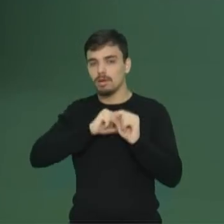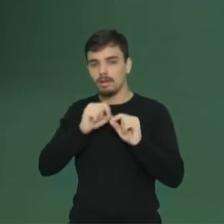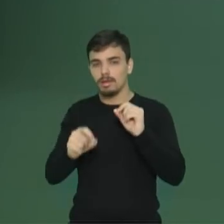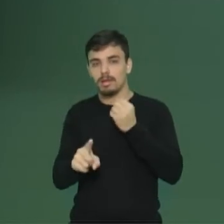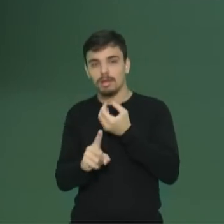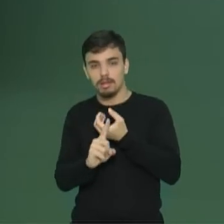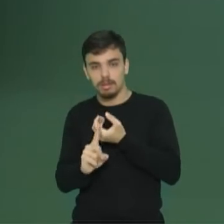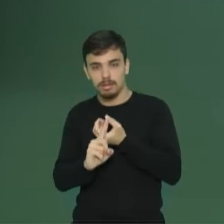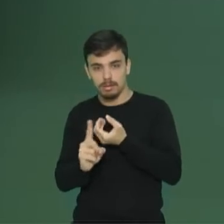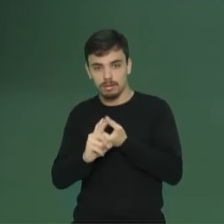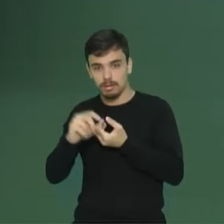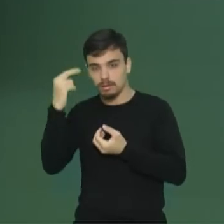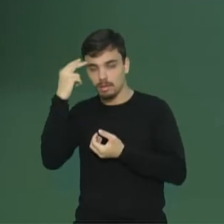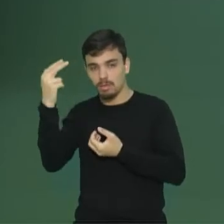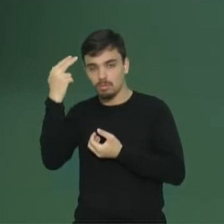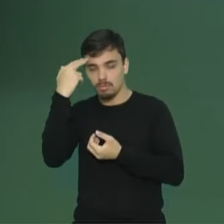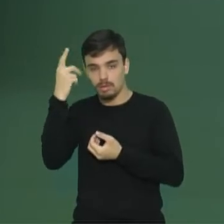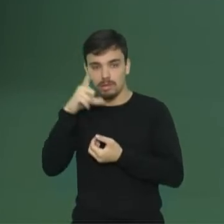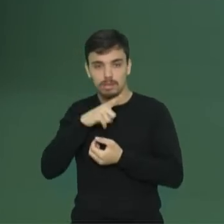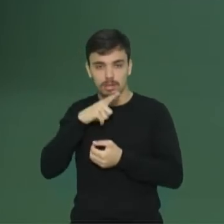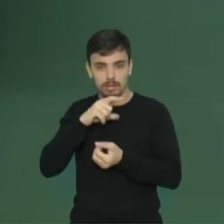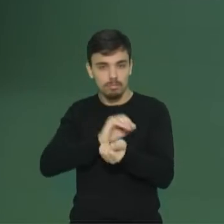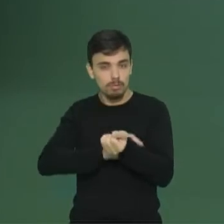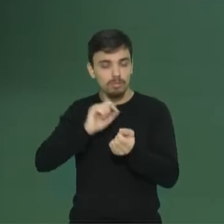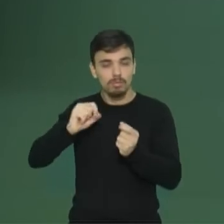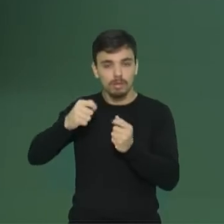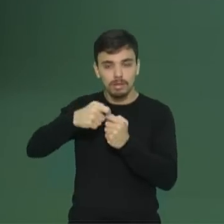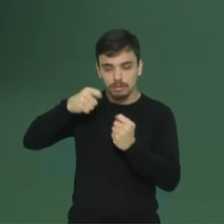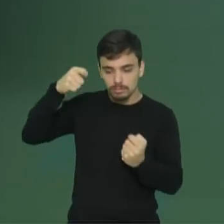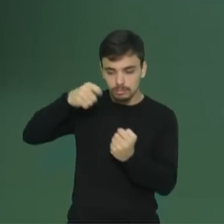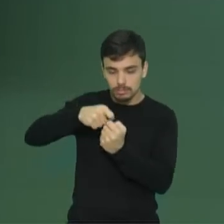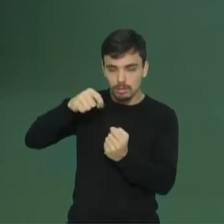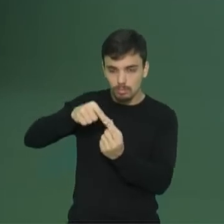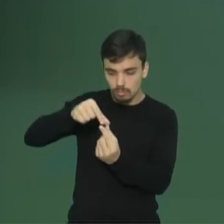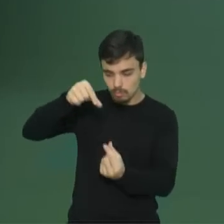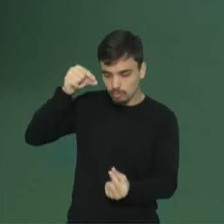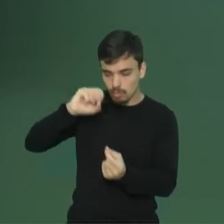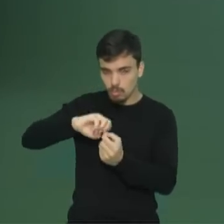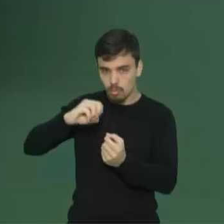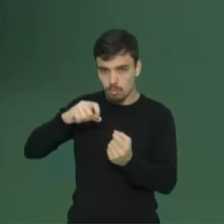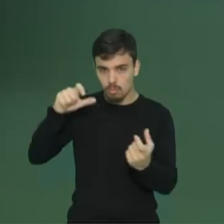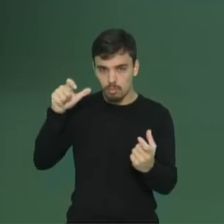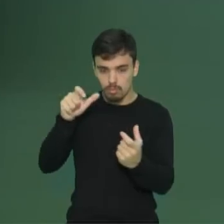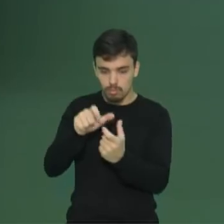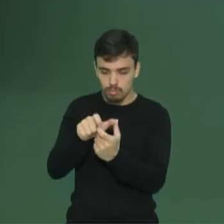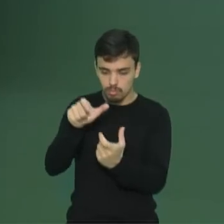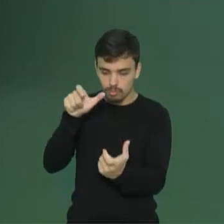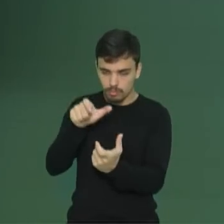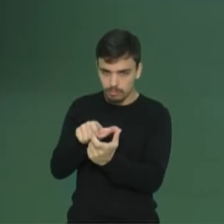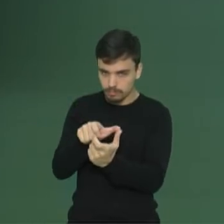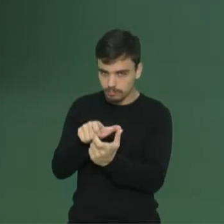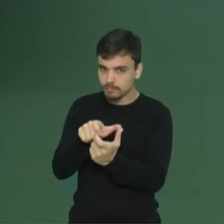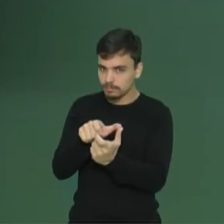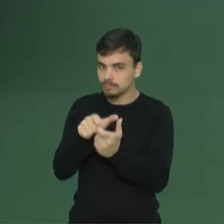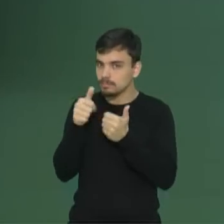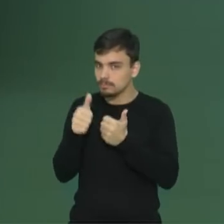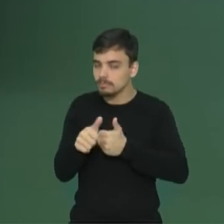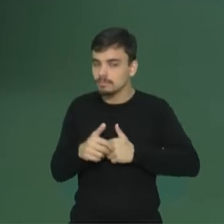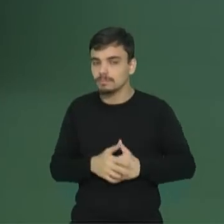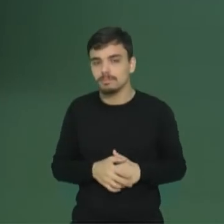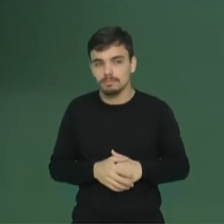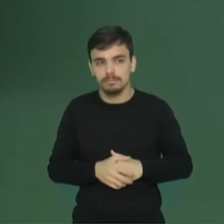lente que tem músculos que podem esticar ela, e ela fica mais fina, ou músculos que relaxam, e ela fica mais